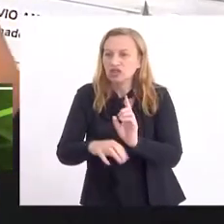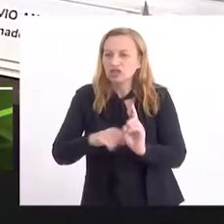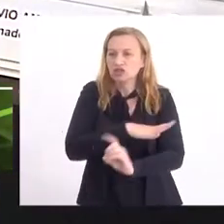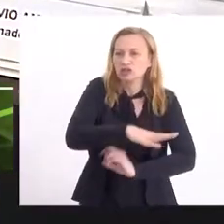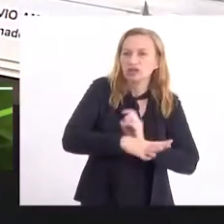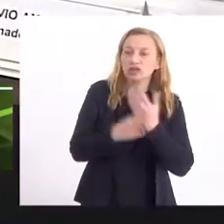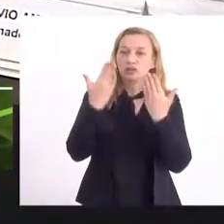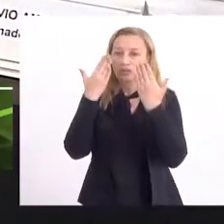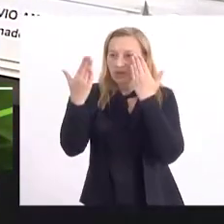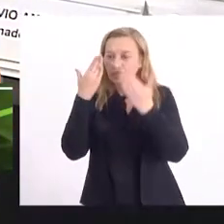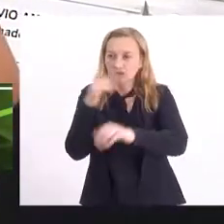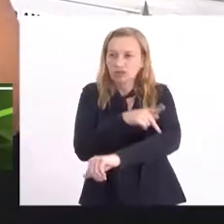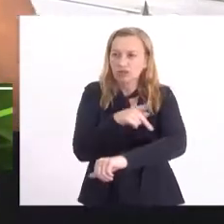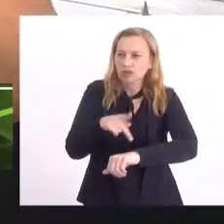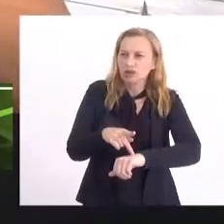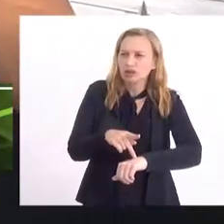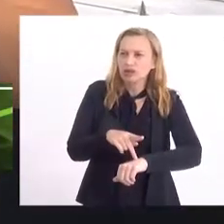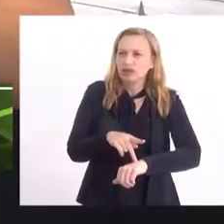psicólogo, pedagogo,